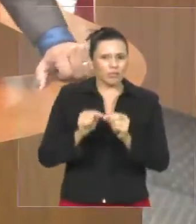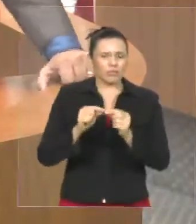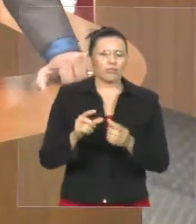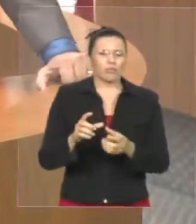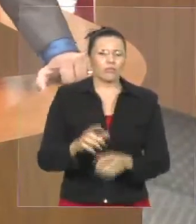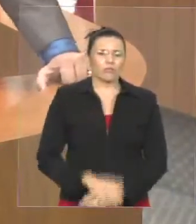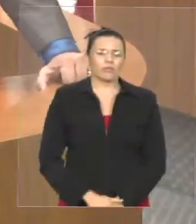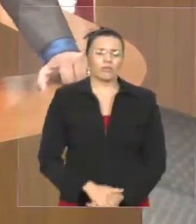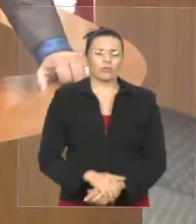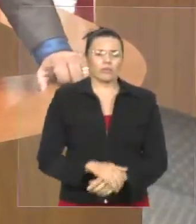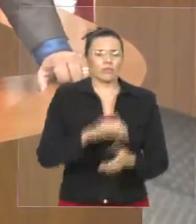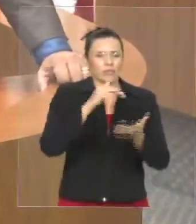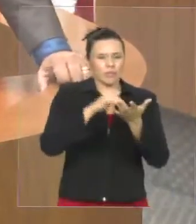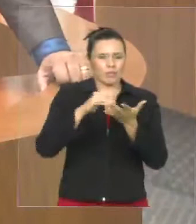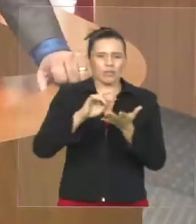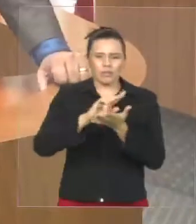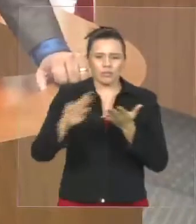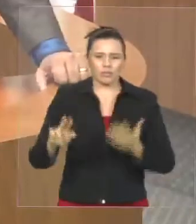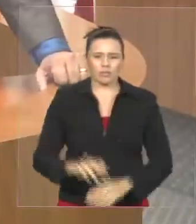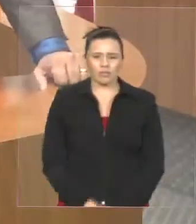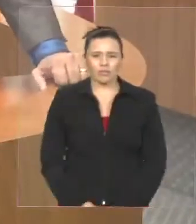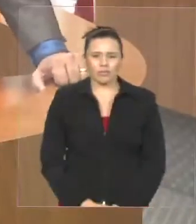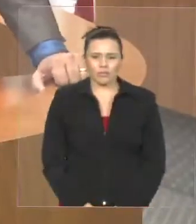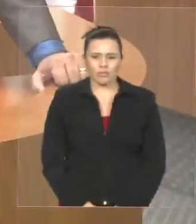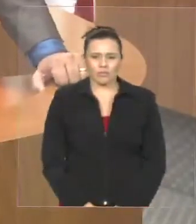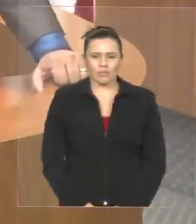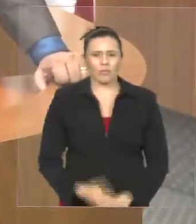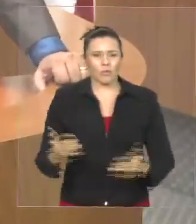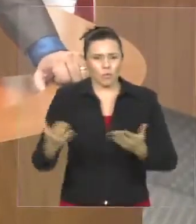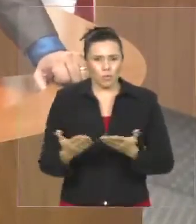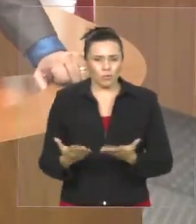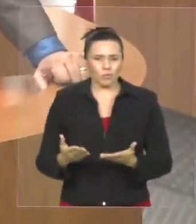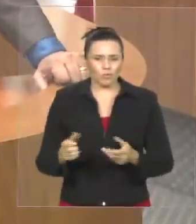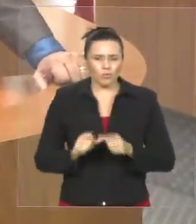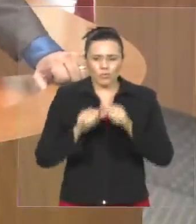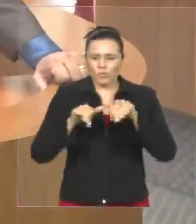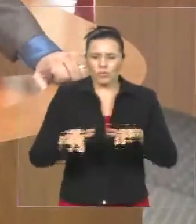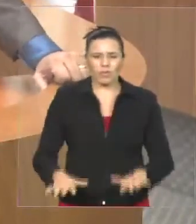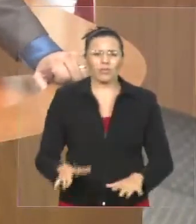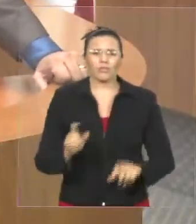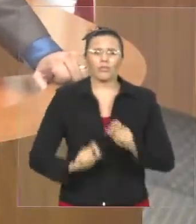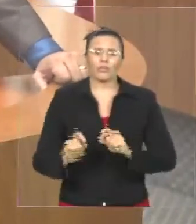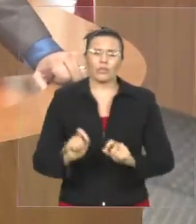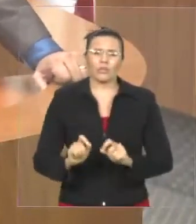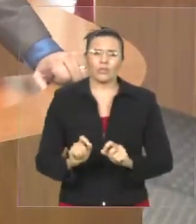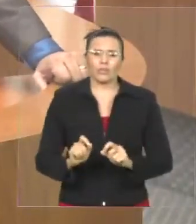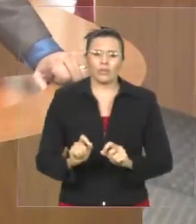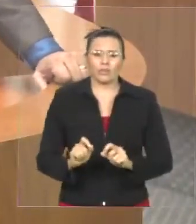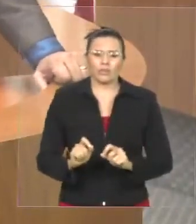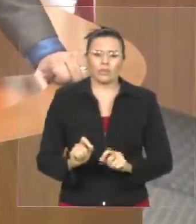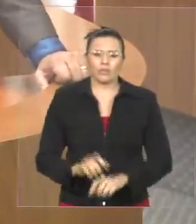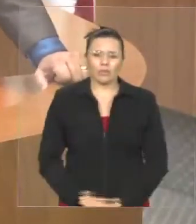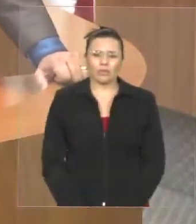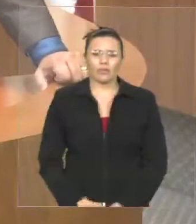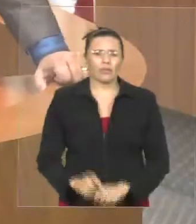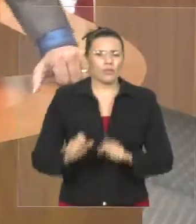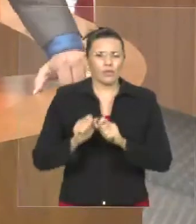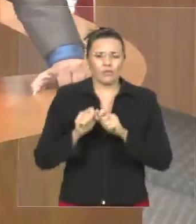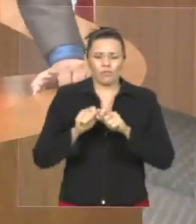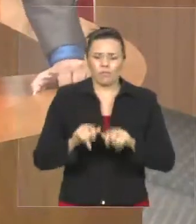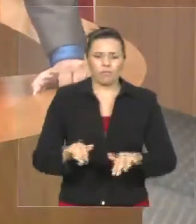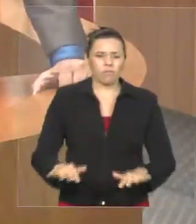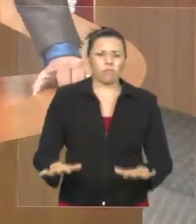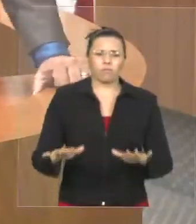custeio que hoje se aumenta no Maranhão são custeios com os gastos públicos. Observe, por